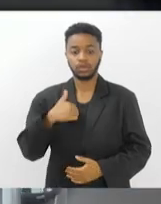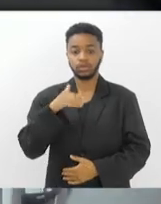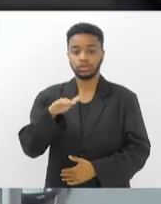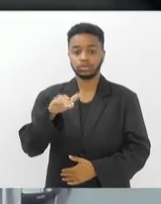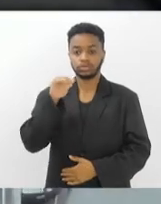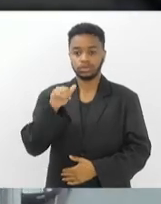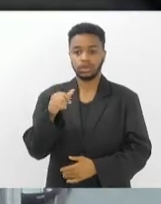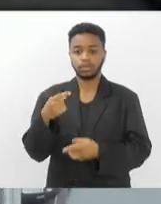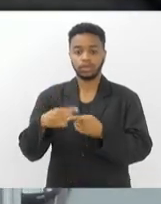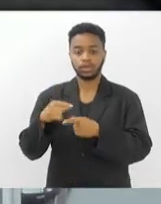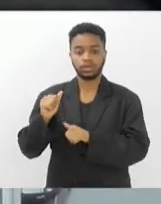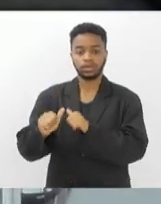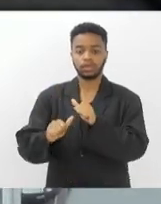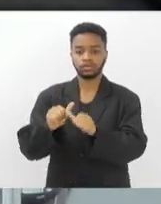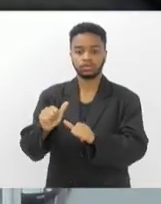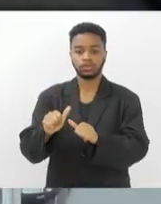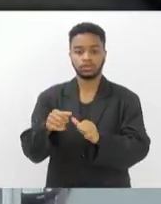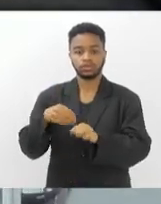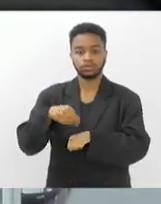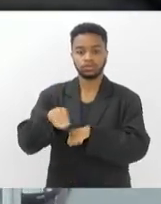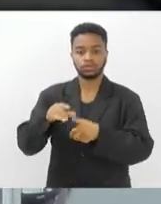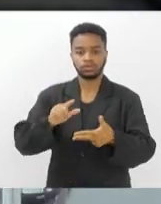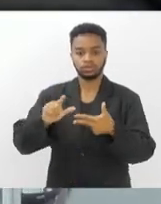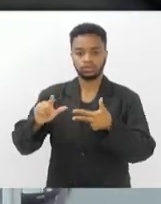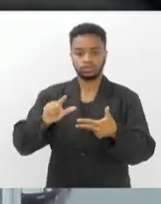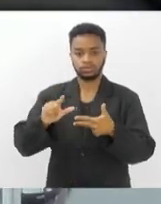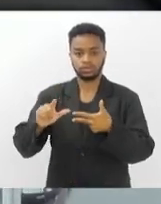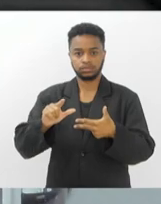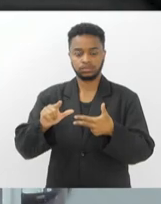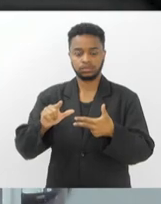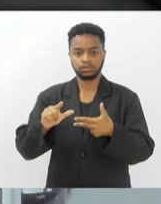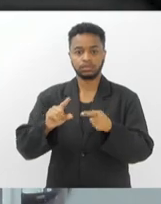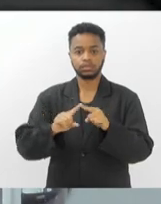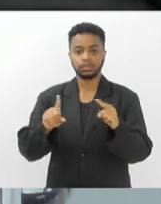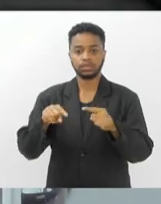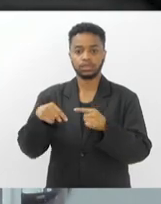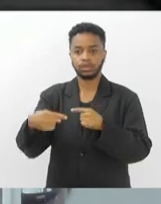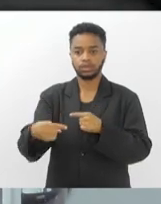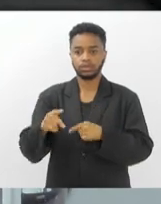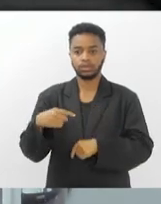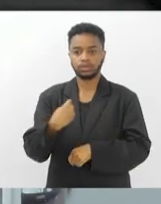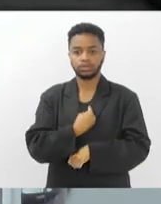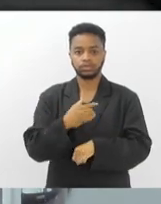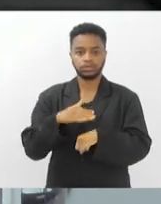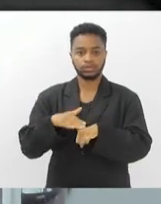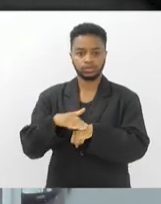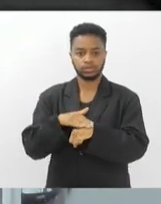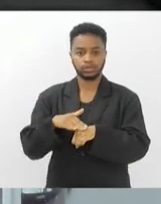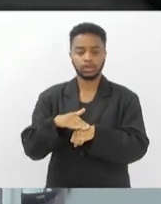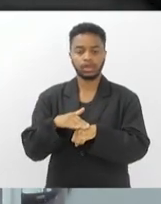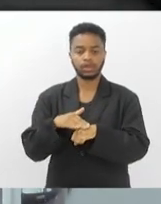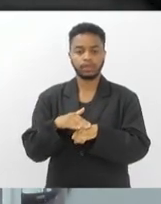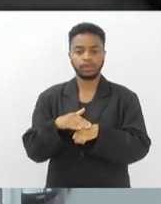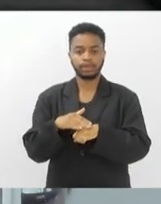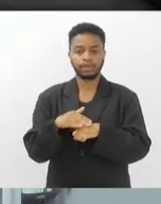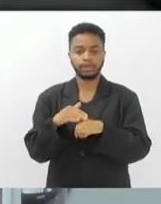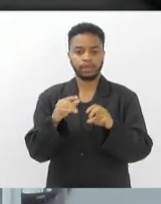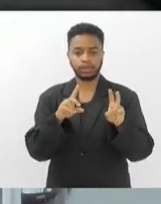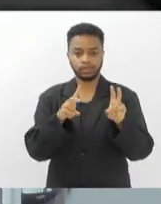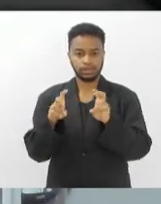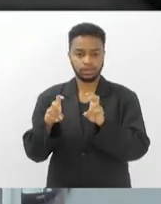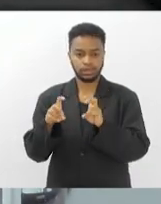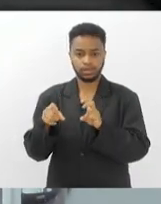discutir. Transformação e indicação legislativa. Mas depois, conversando com ele, lendo um farto material que ele